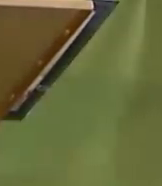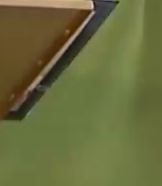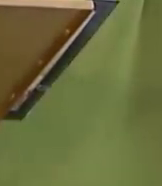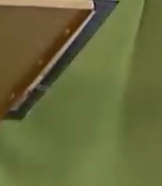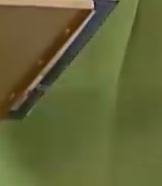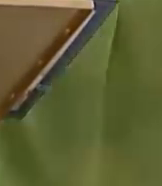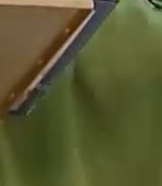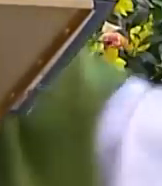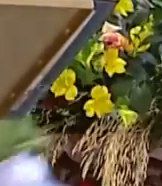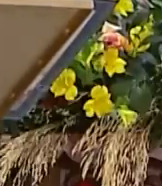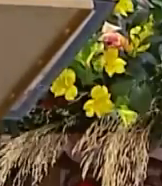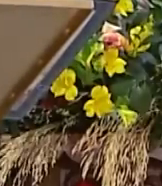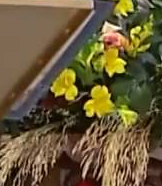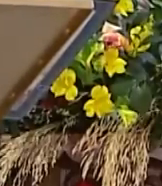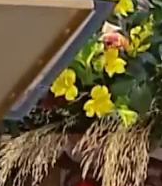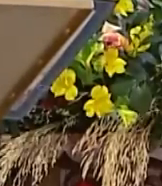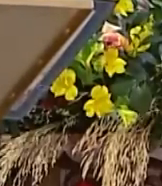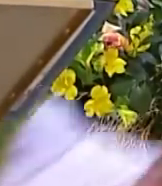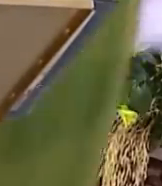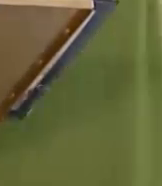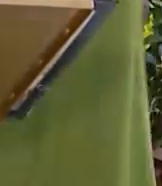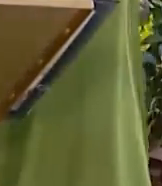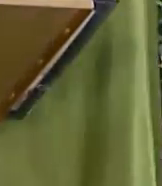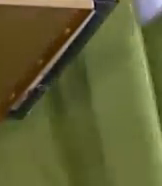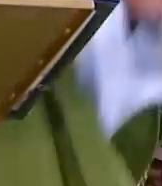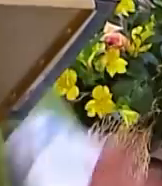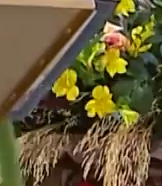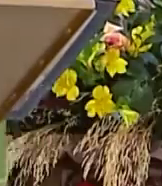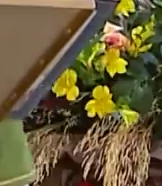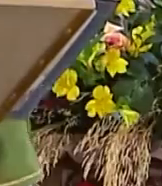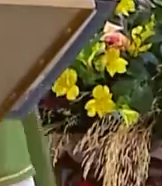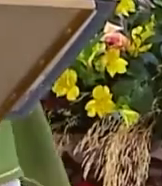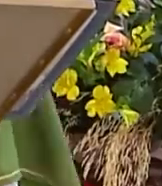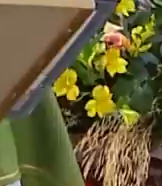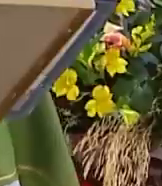a gente quer mais? Diga para mim.